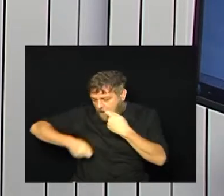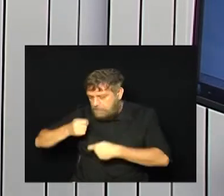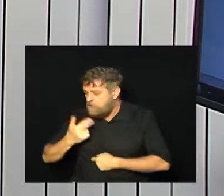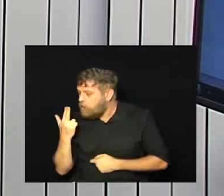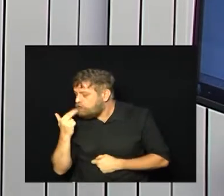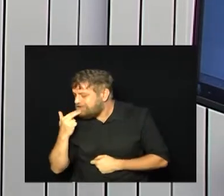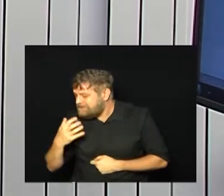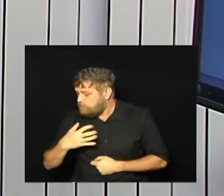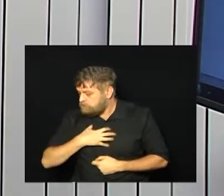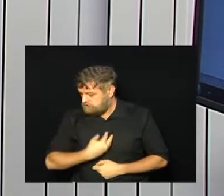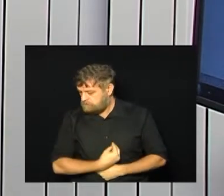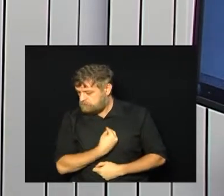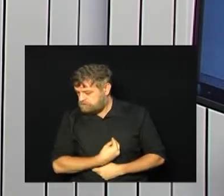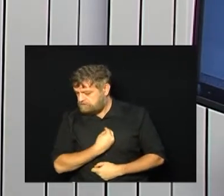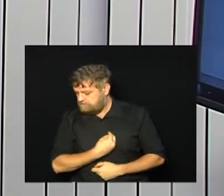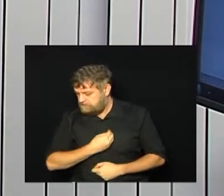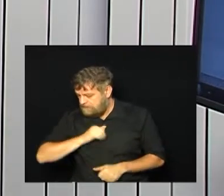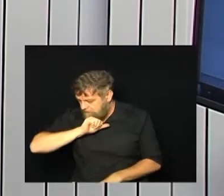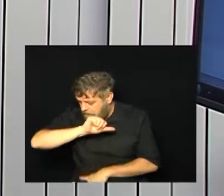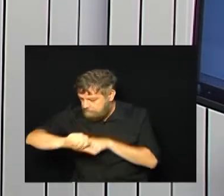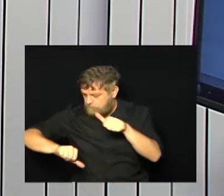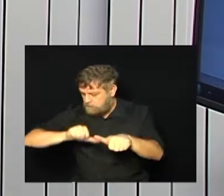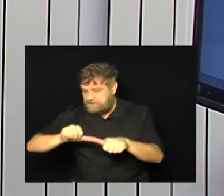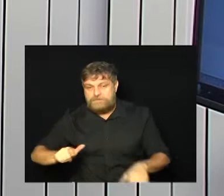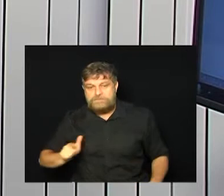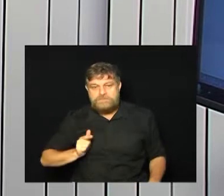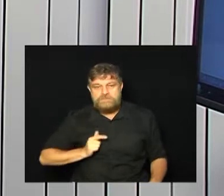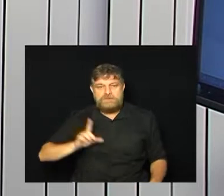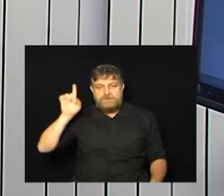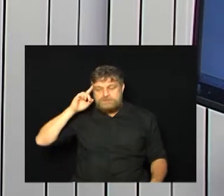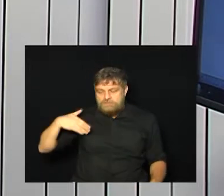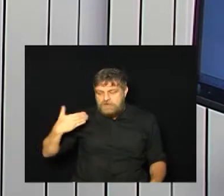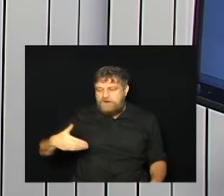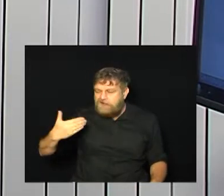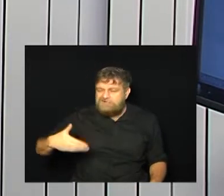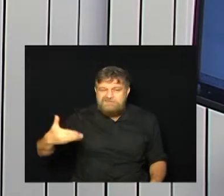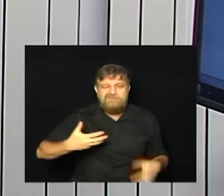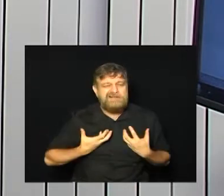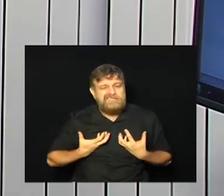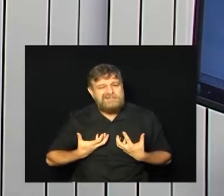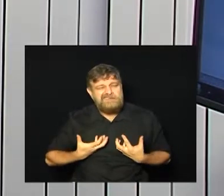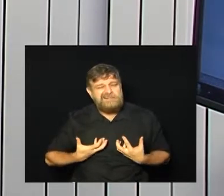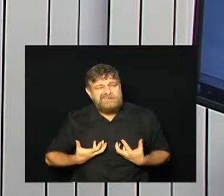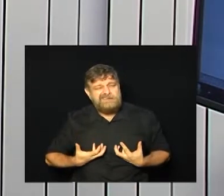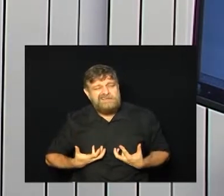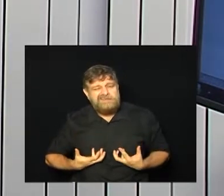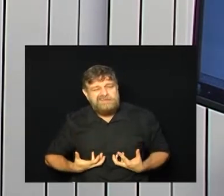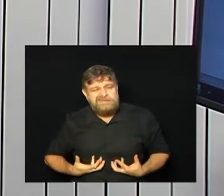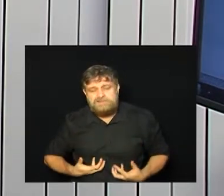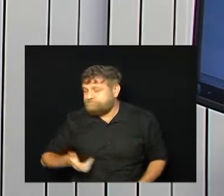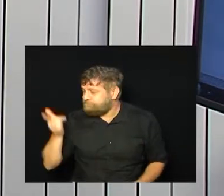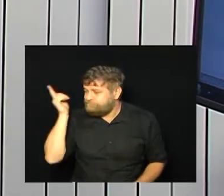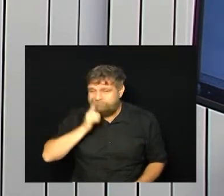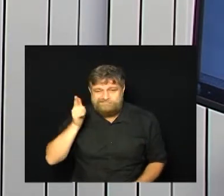um estilo de vida completamente diferente. Aí com aquela rotina pesada, estressante do dia a dia, elas não